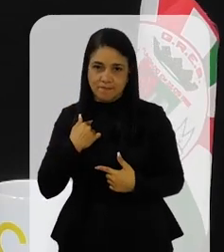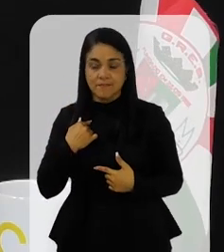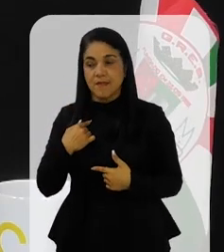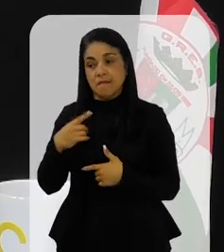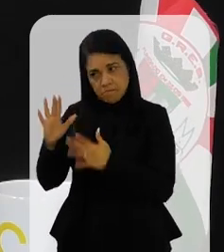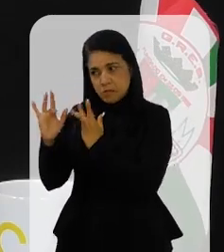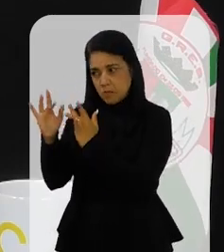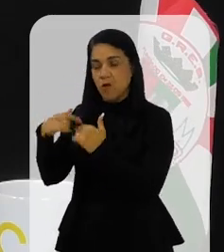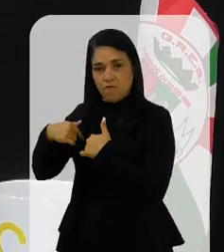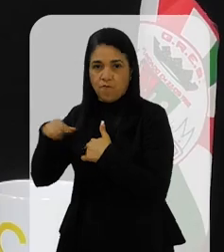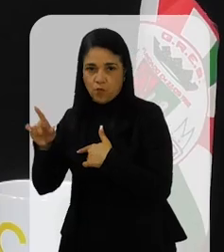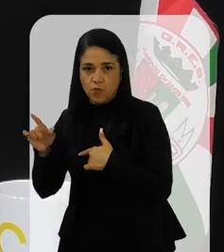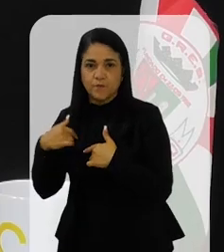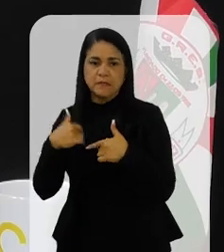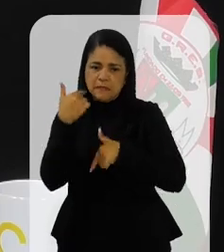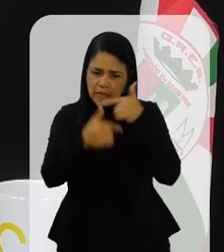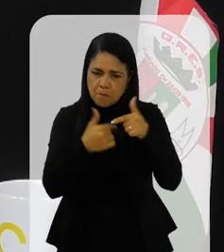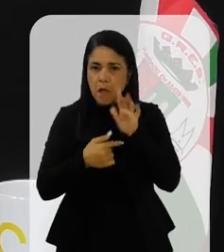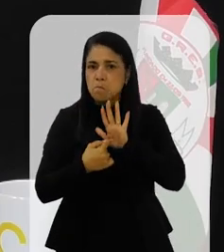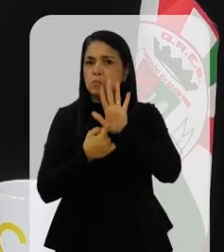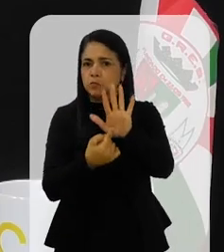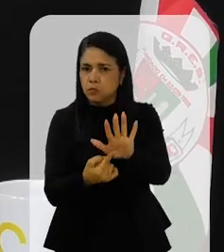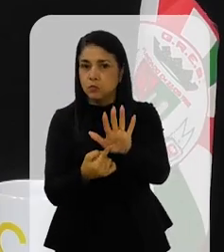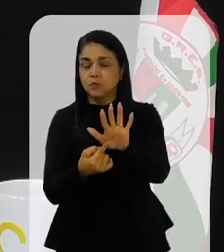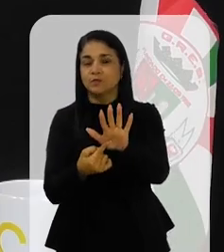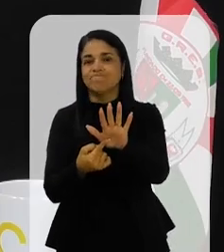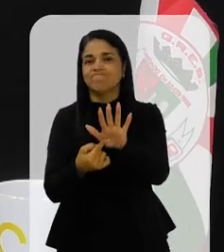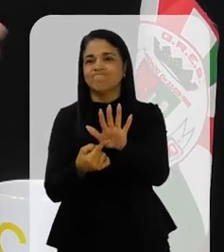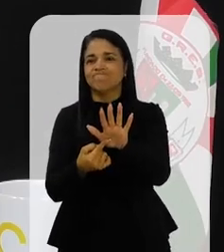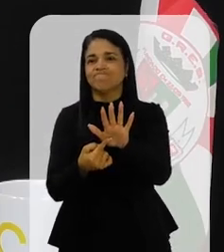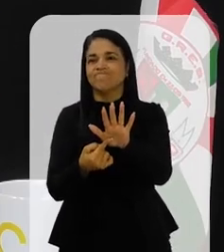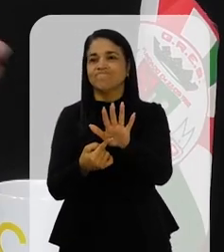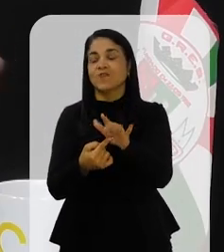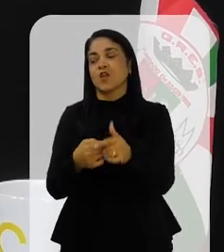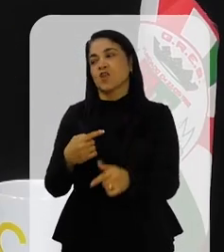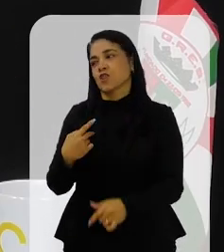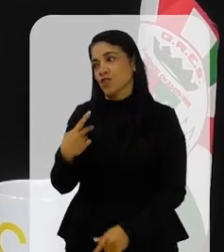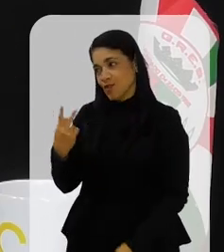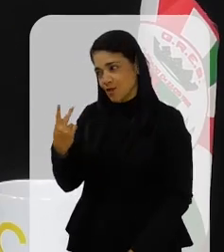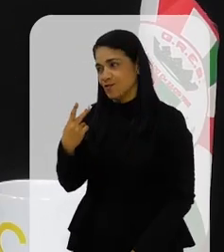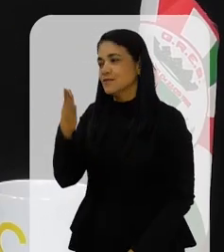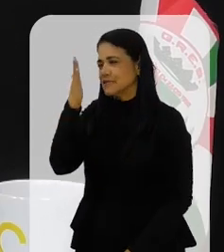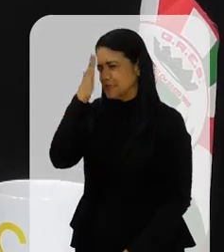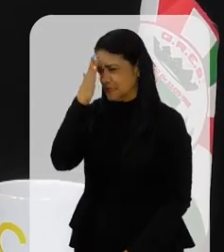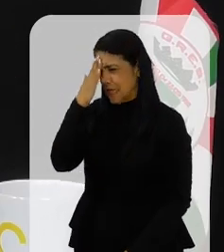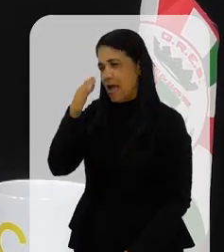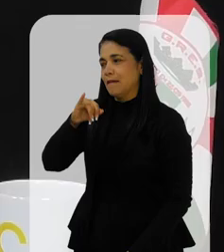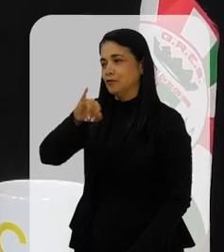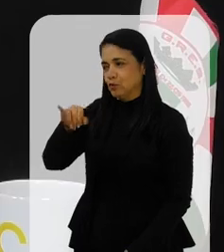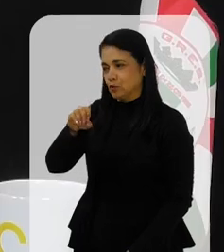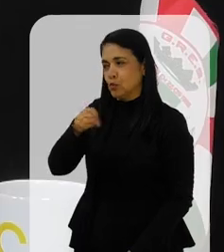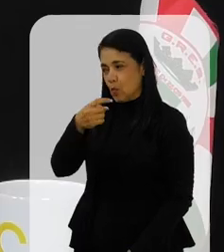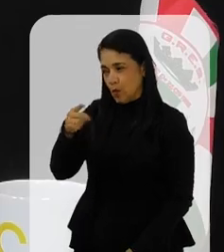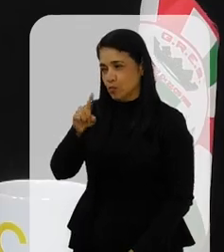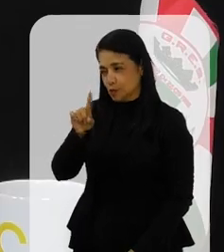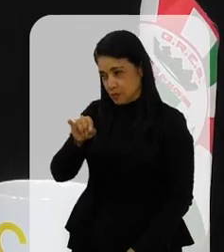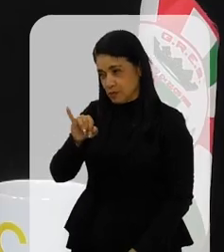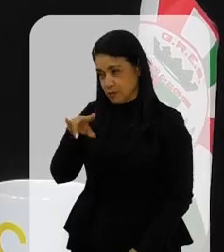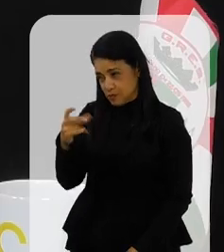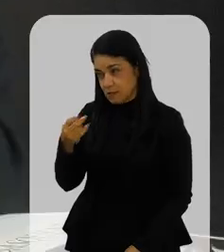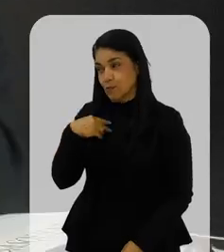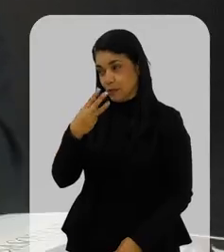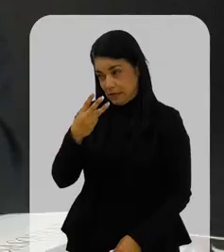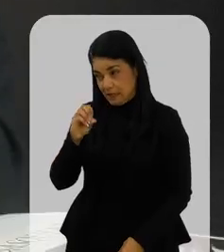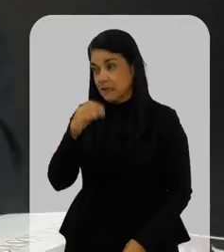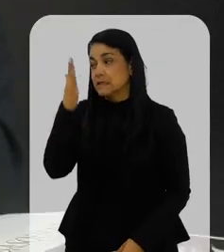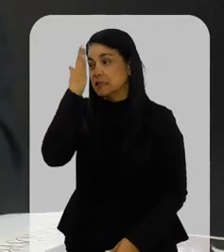foi, dentro do trabalho que ela mostrou. E nós, que convivemos com o João, você muito bem, que trabalhou